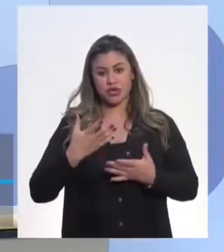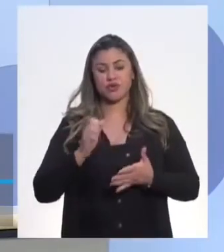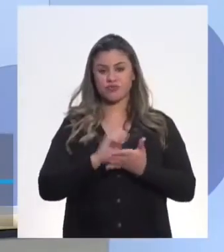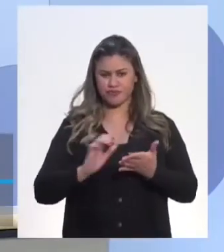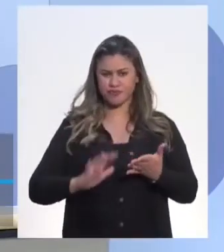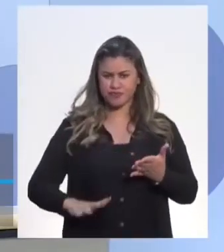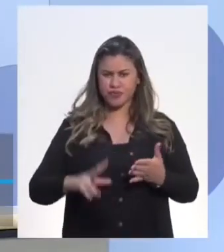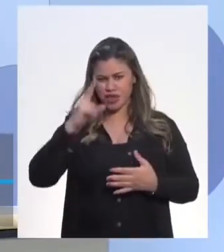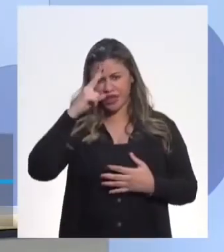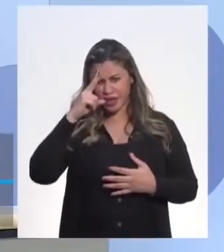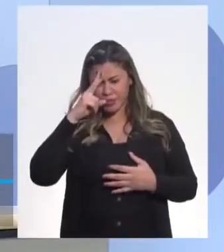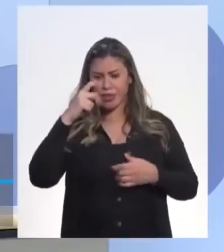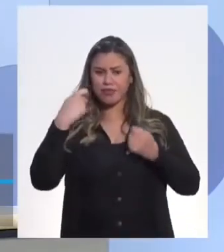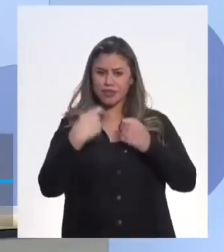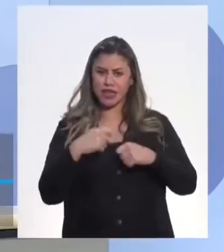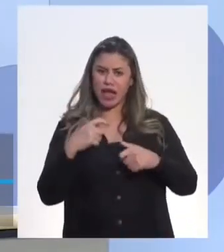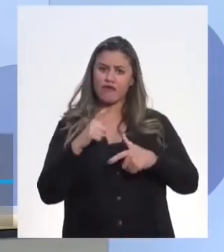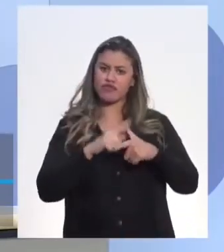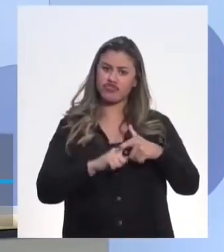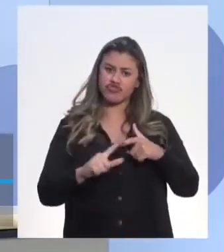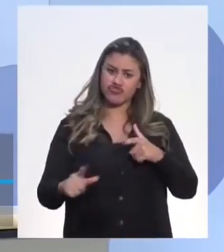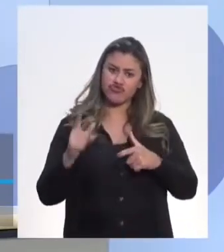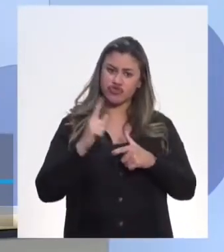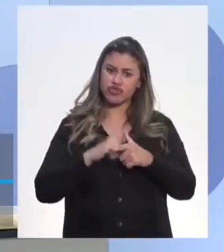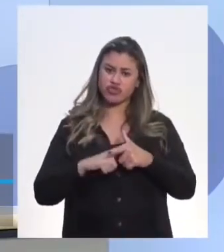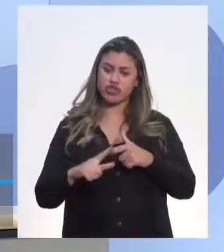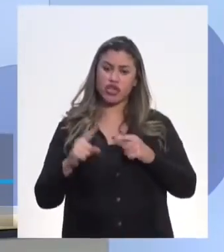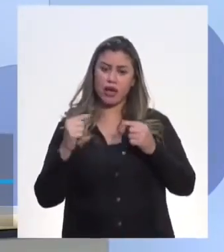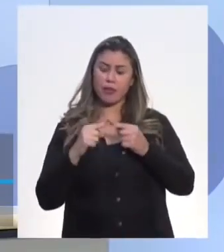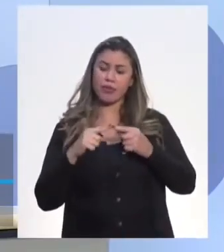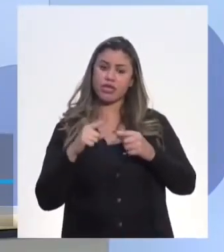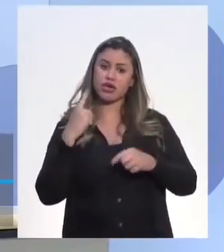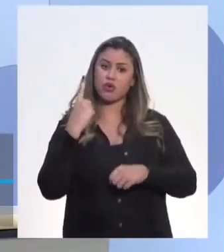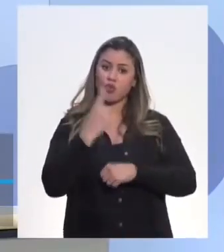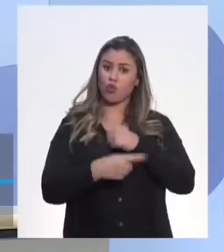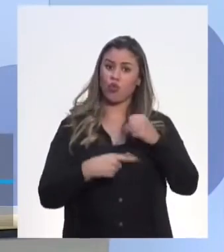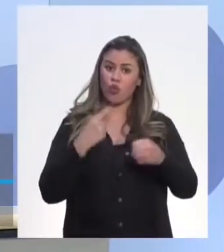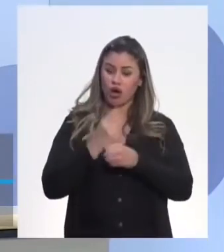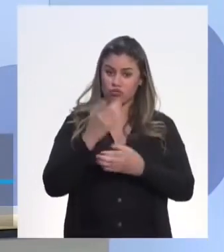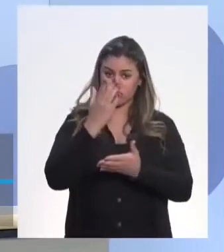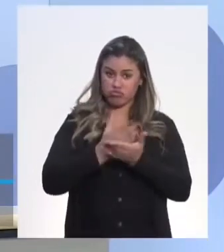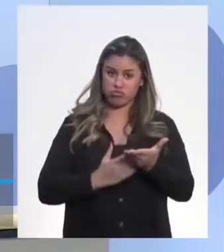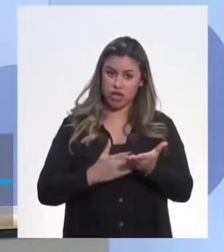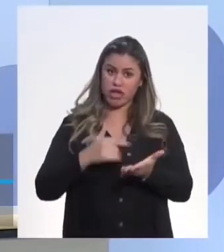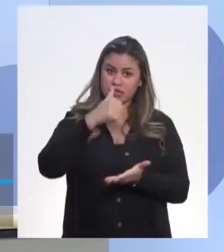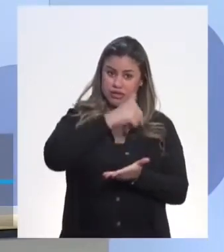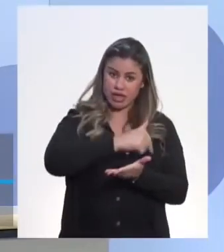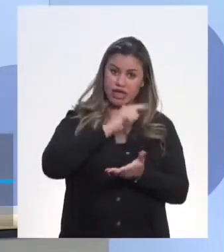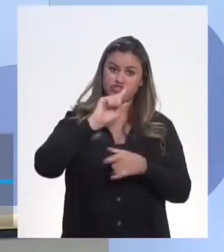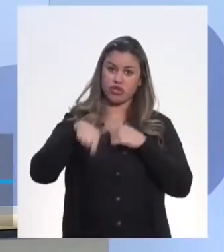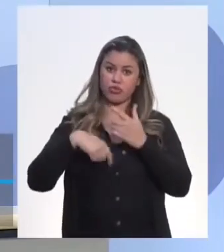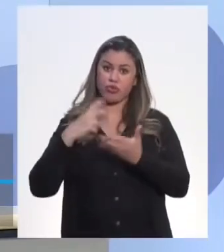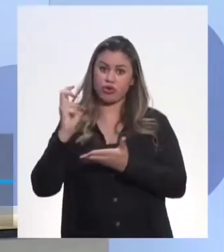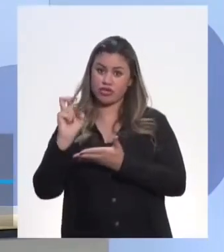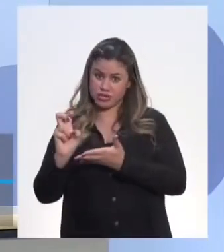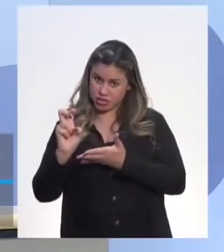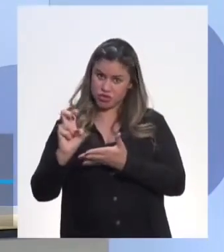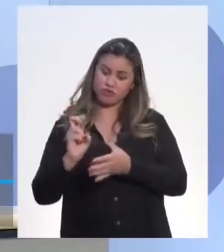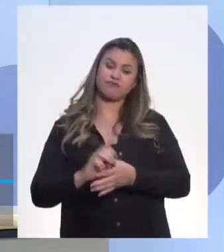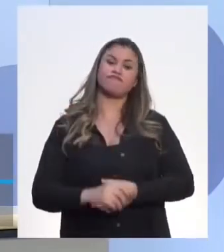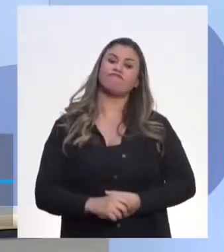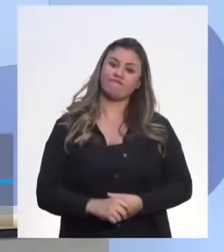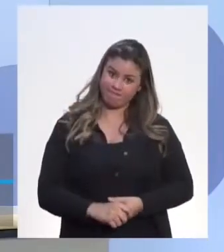exercício que você tinha que ter dividido como se fosse o não dá em duas partes os primeiros sete meses e depois os últimos